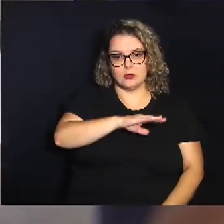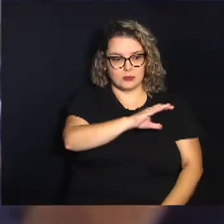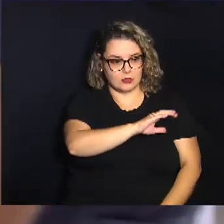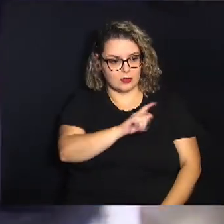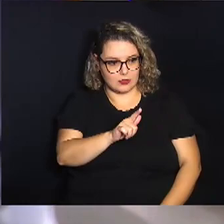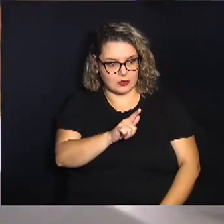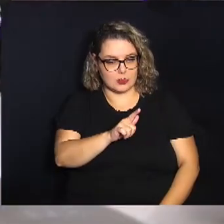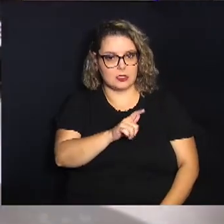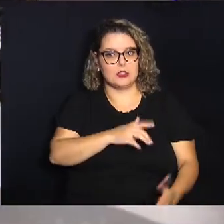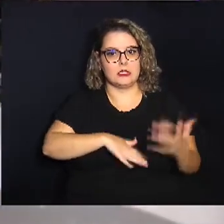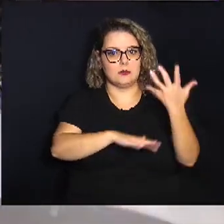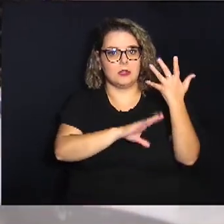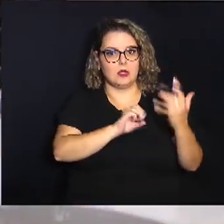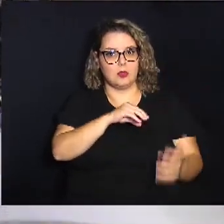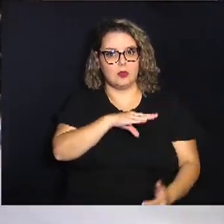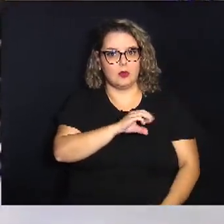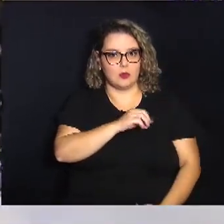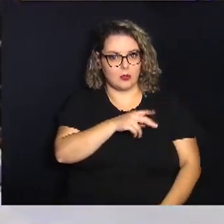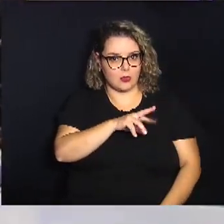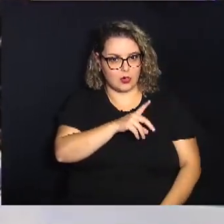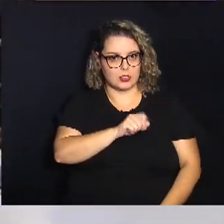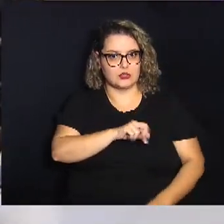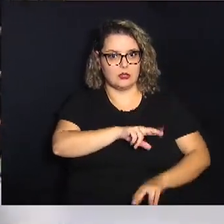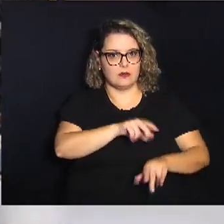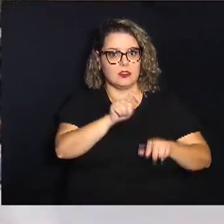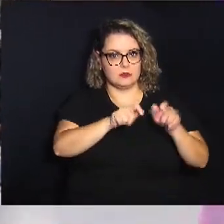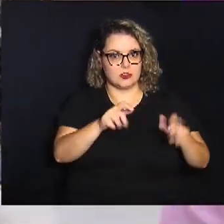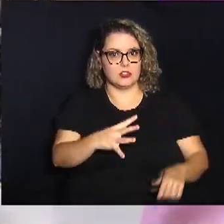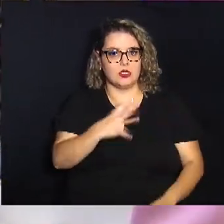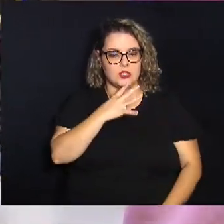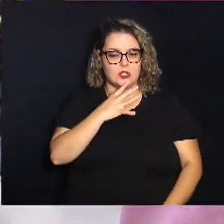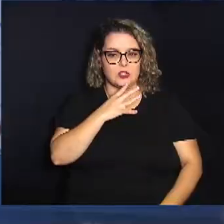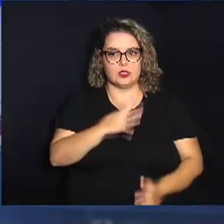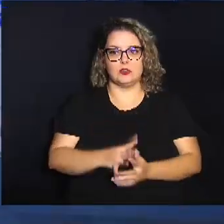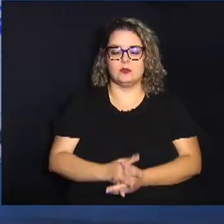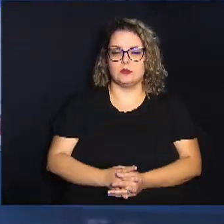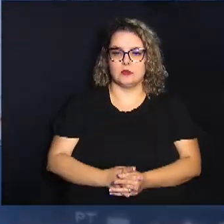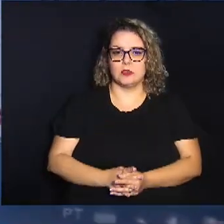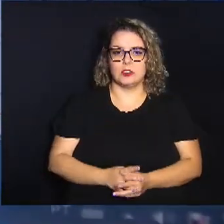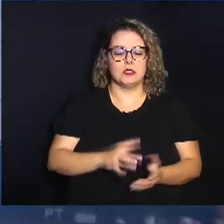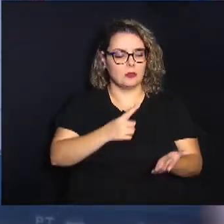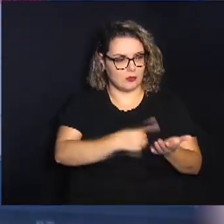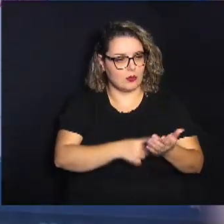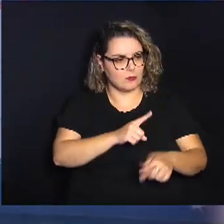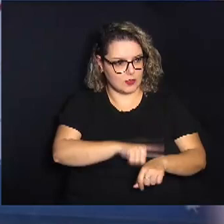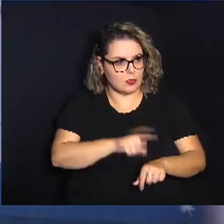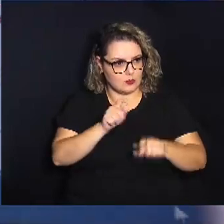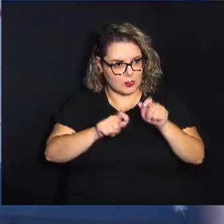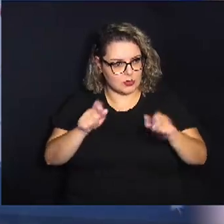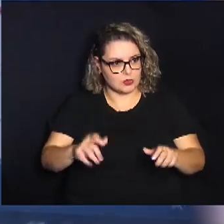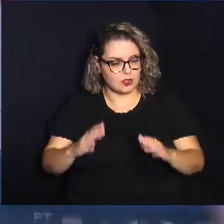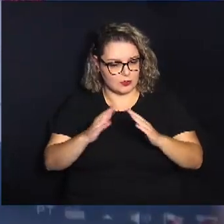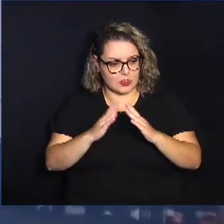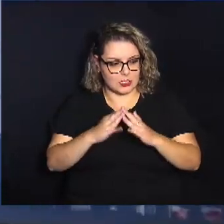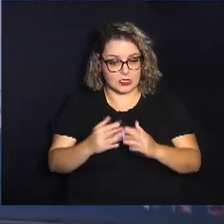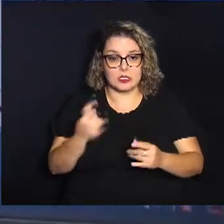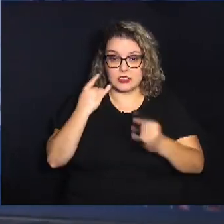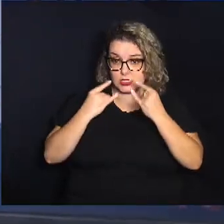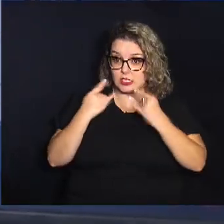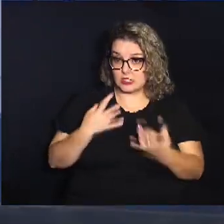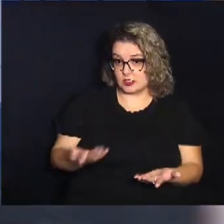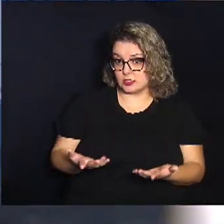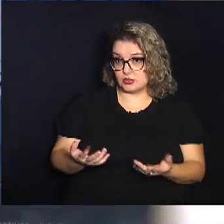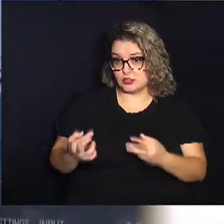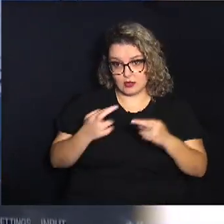Grande a Praça da Concórdia aqui, não é? Muita gente conhece então confirma os horários para o pessoal que está em casa e tem interesse aí de